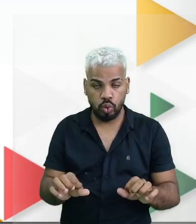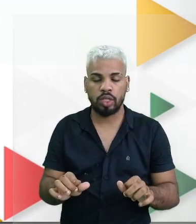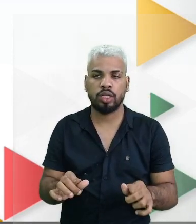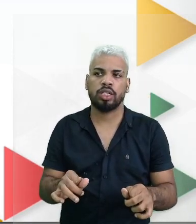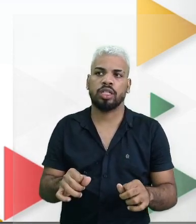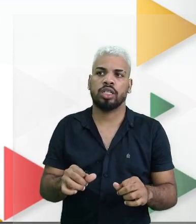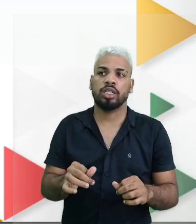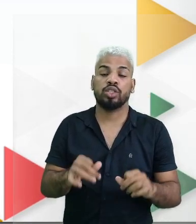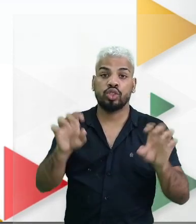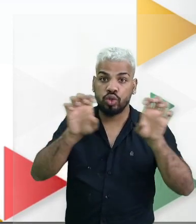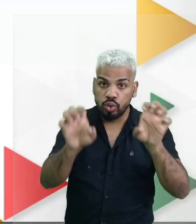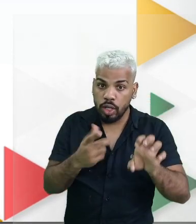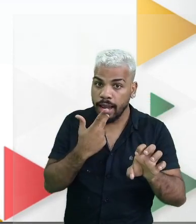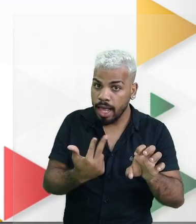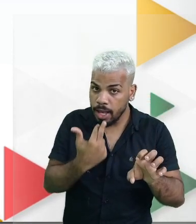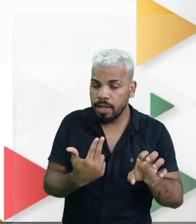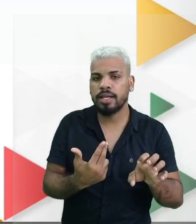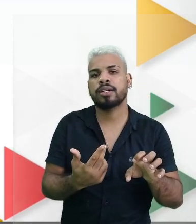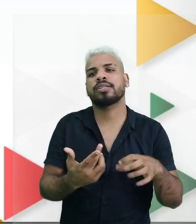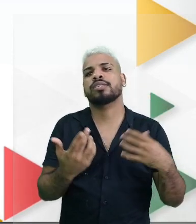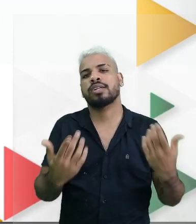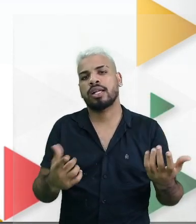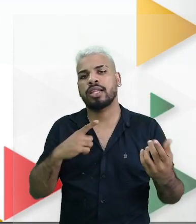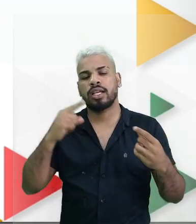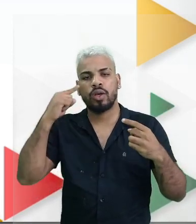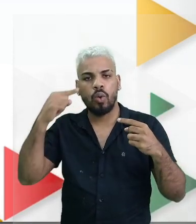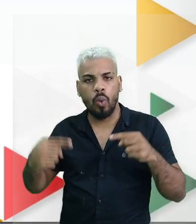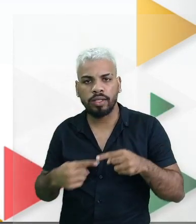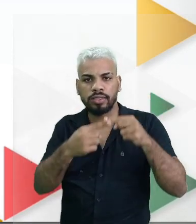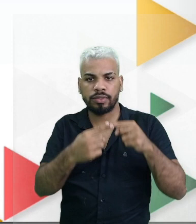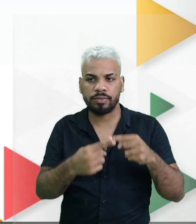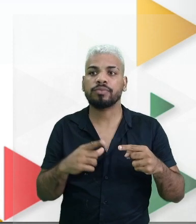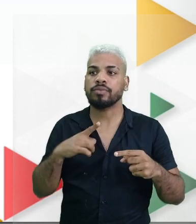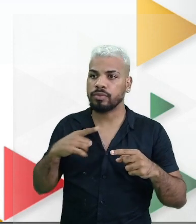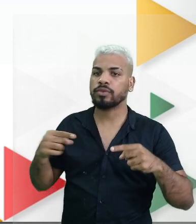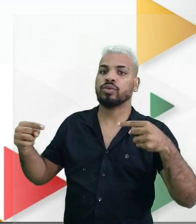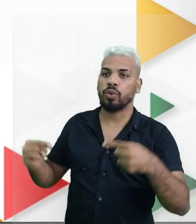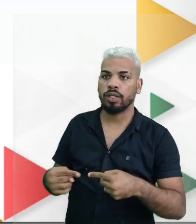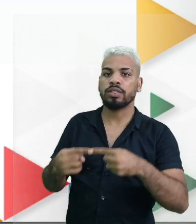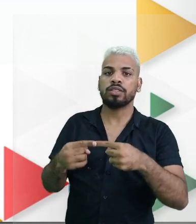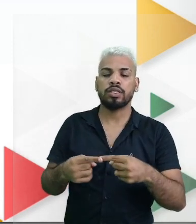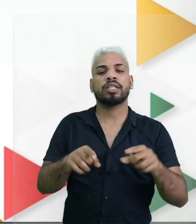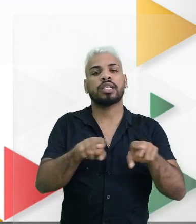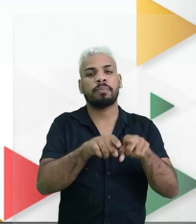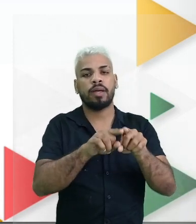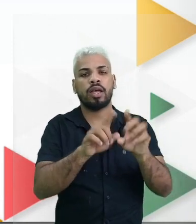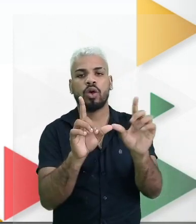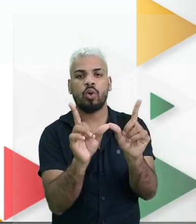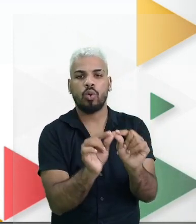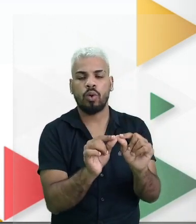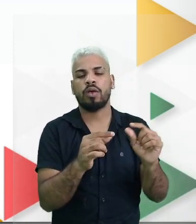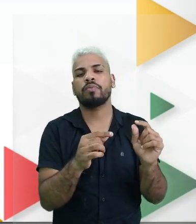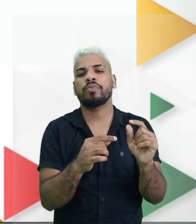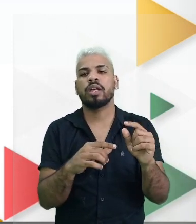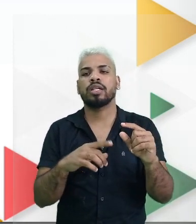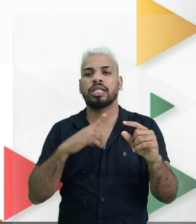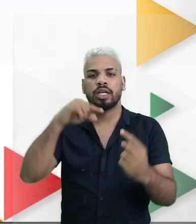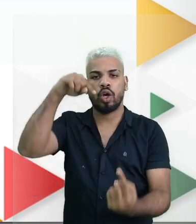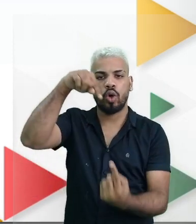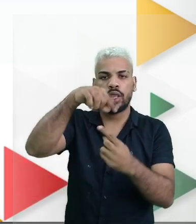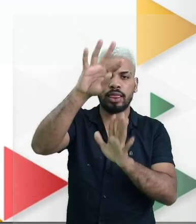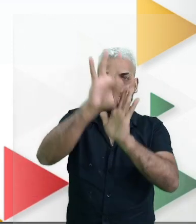da língua, nós lembramos da coesão. Nós temos a coesão e a coerência. Coesão vai